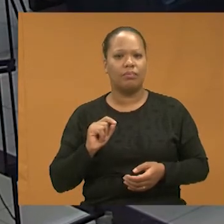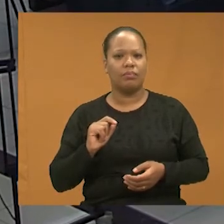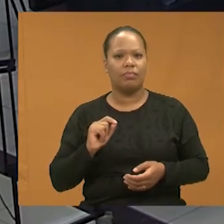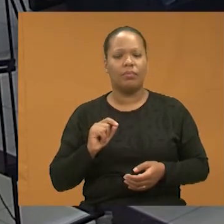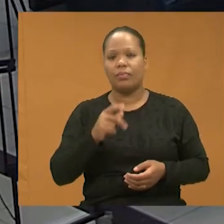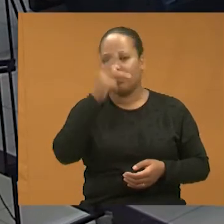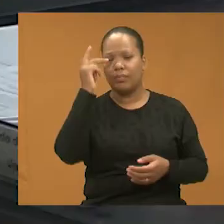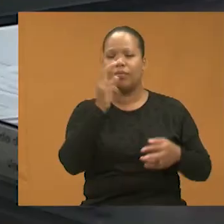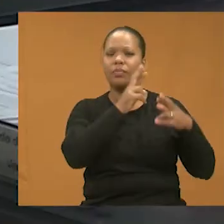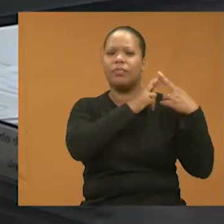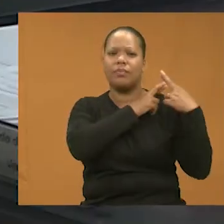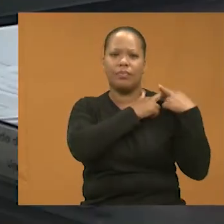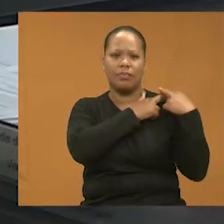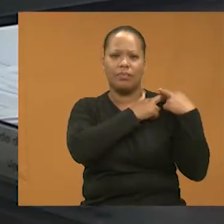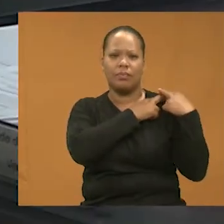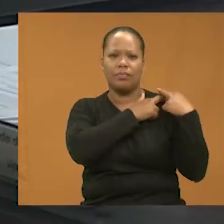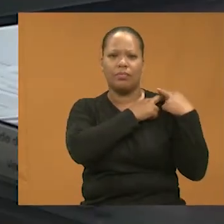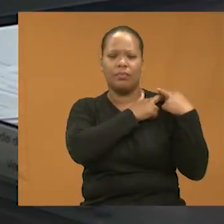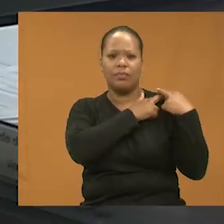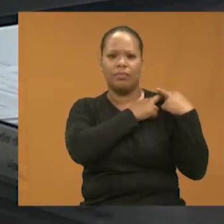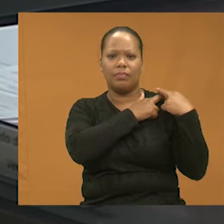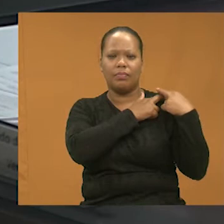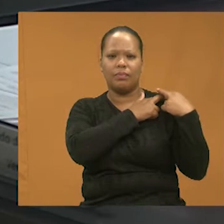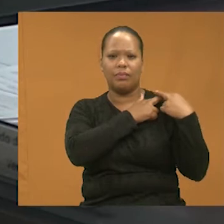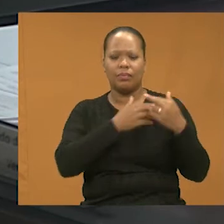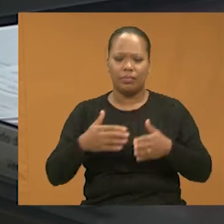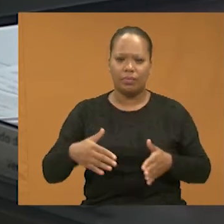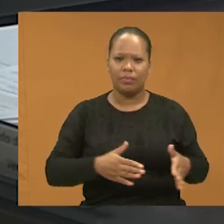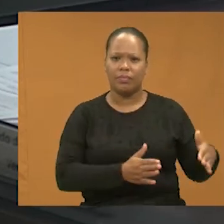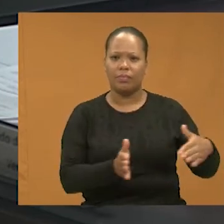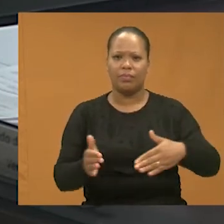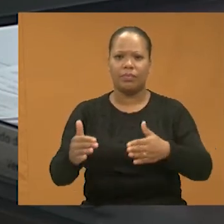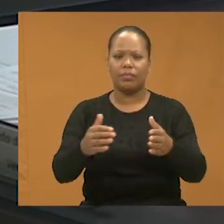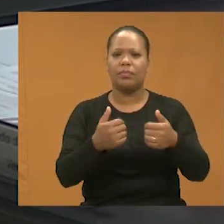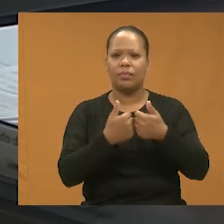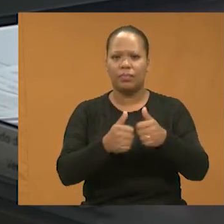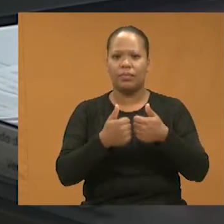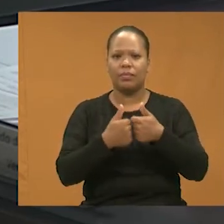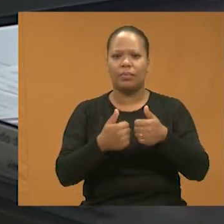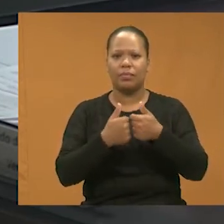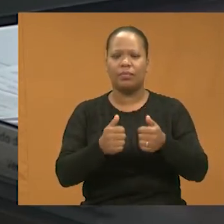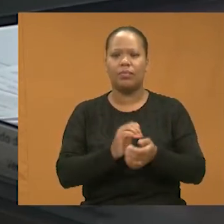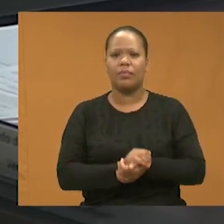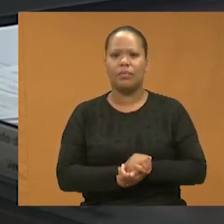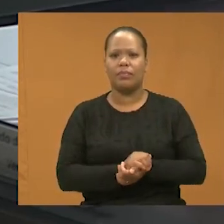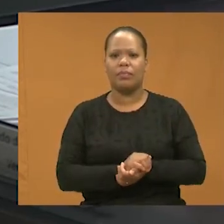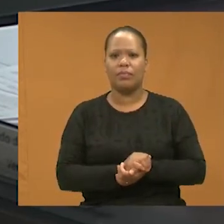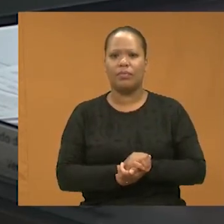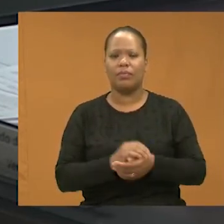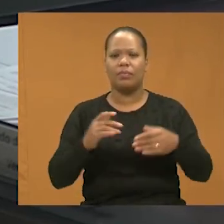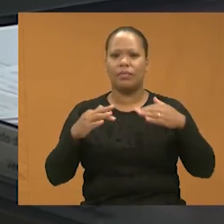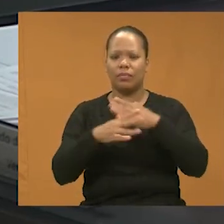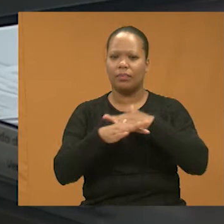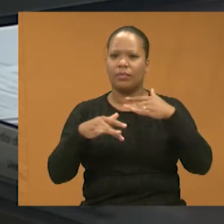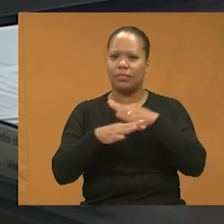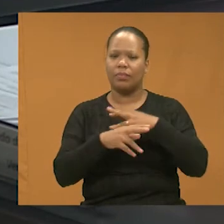a responsabilidade de traçar as linhas de ônibus é a